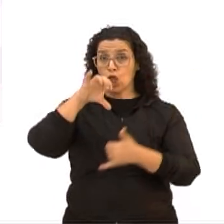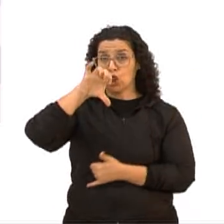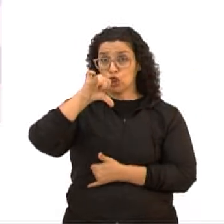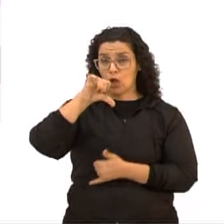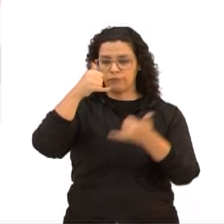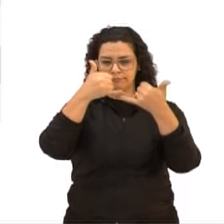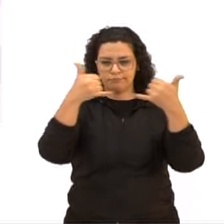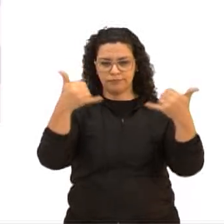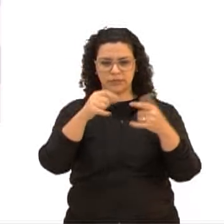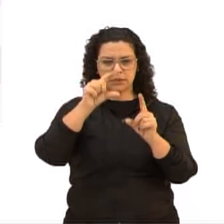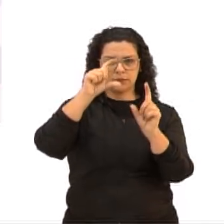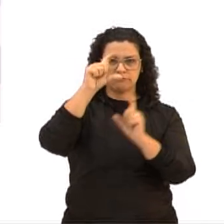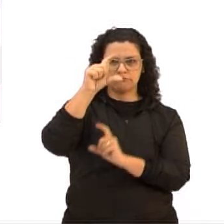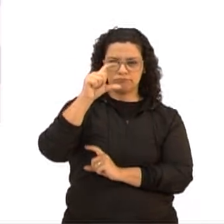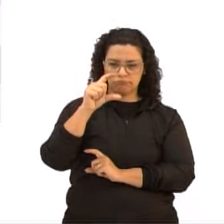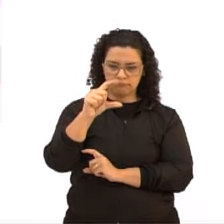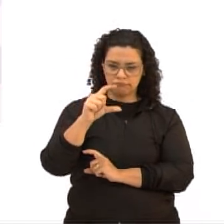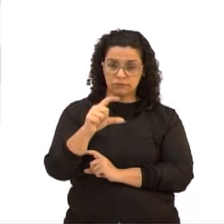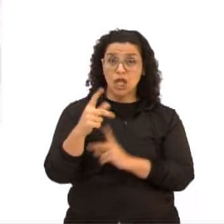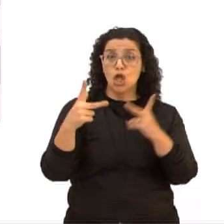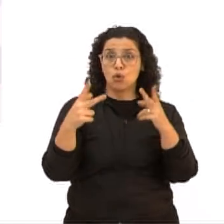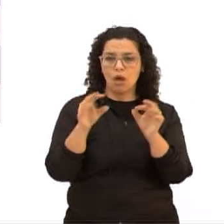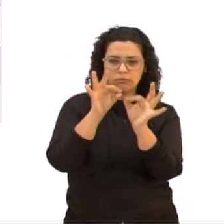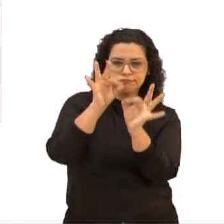eles com a mesma distância.